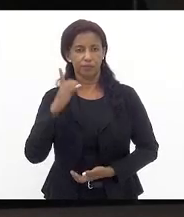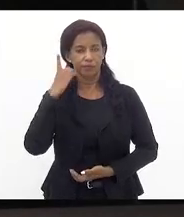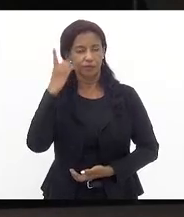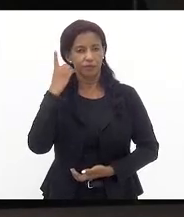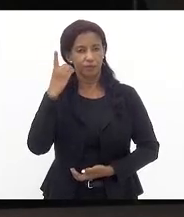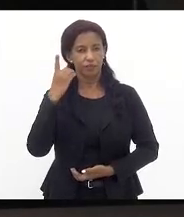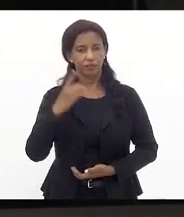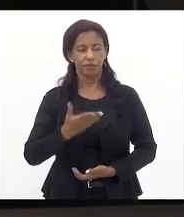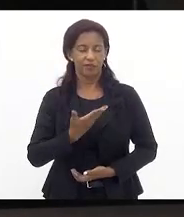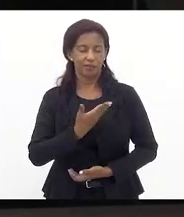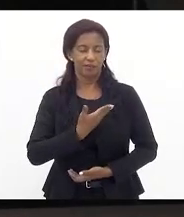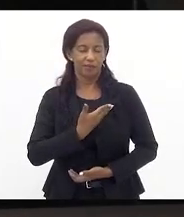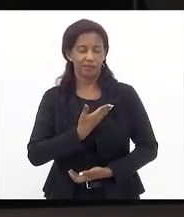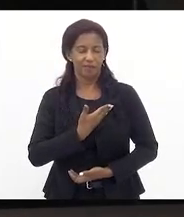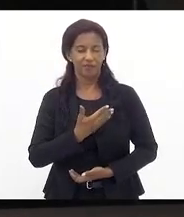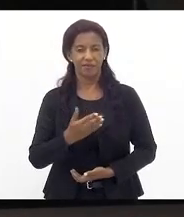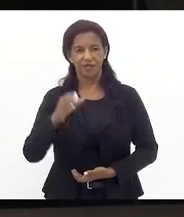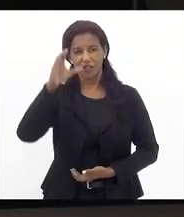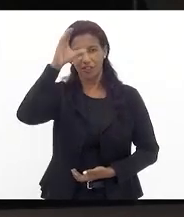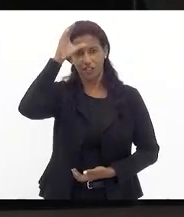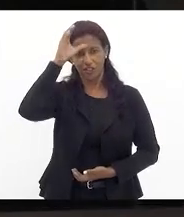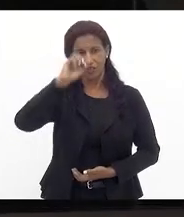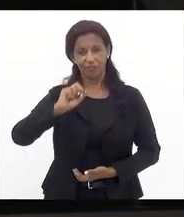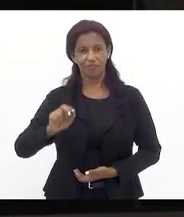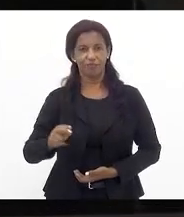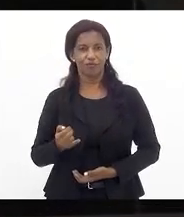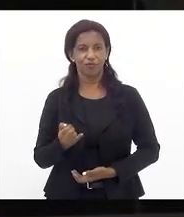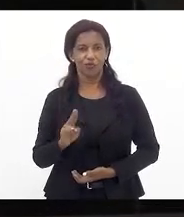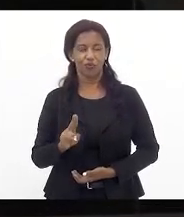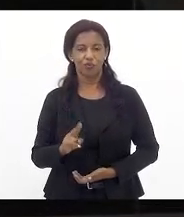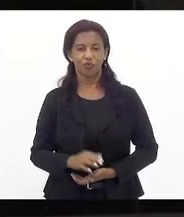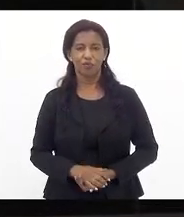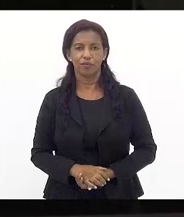deputada e amiga querida Tia Ju,